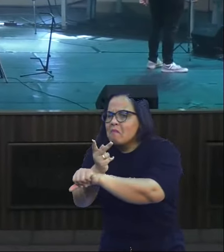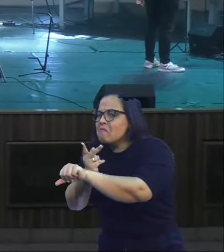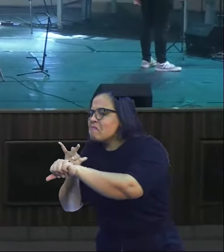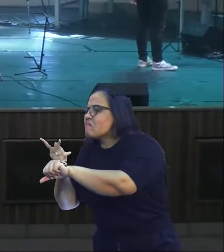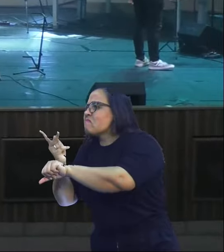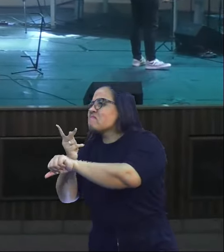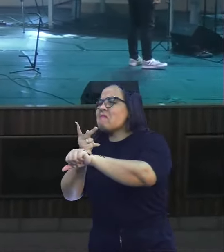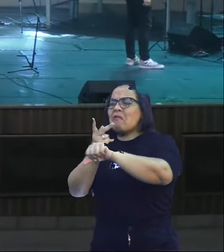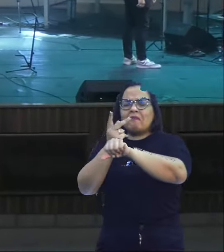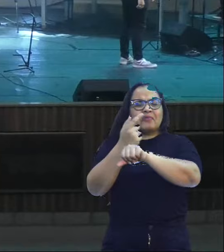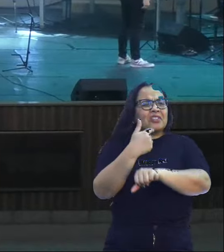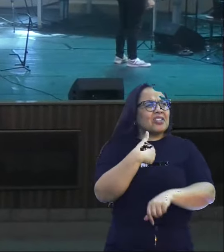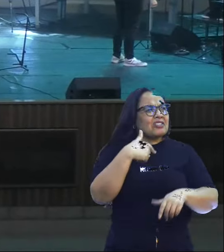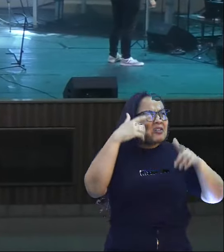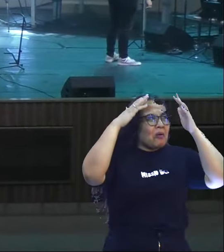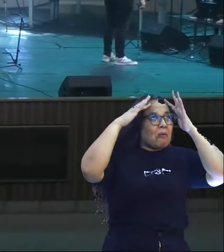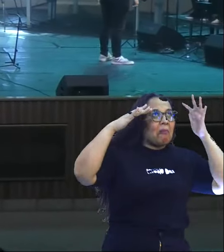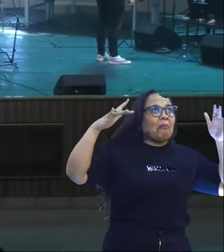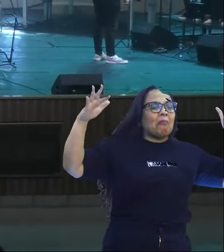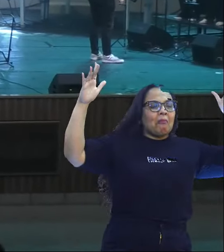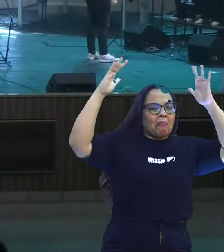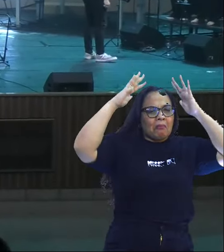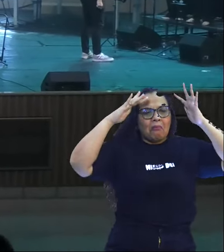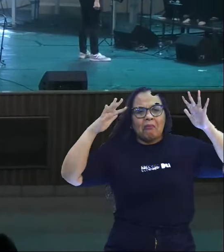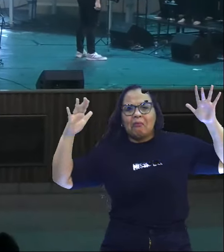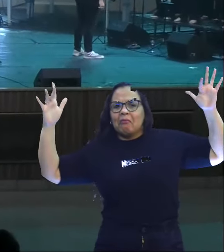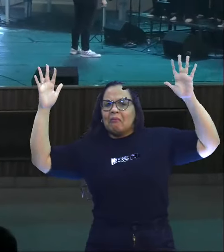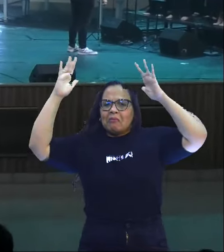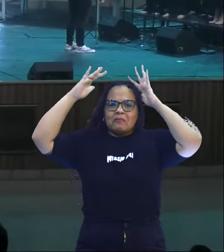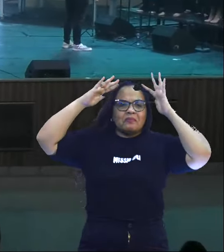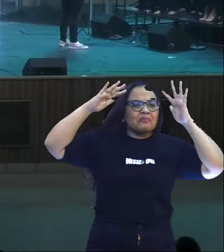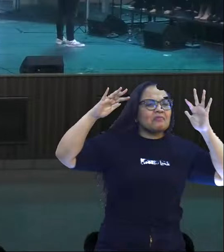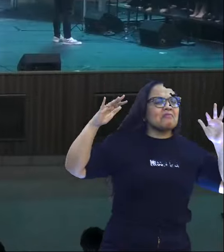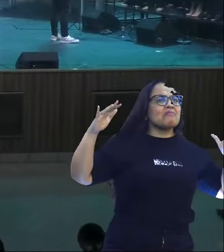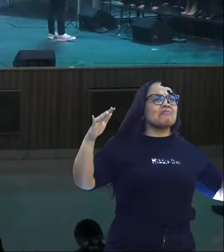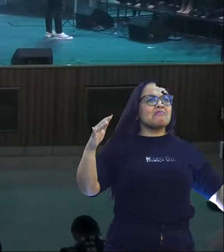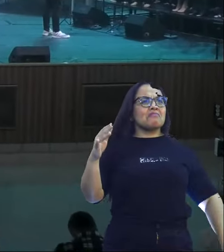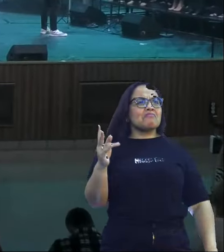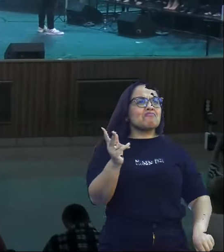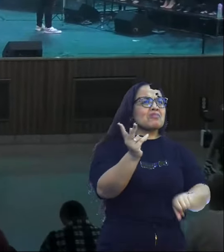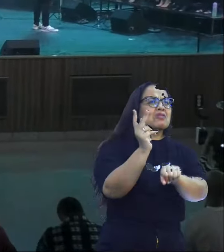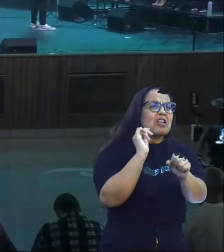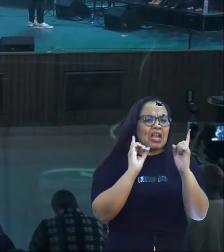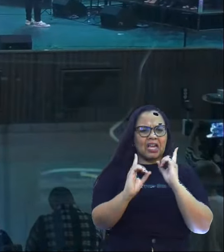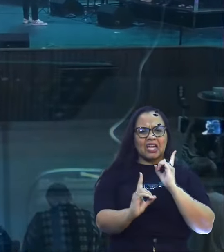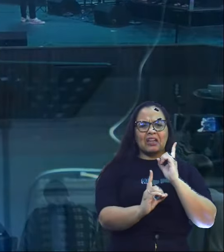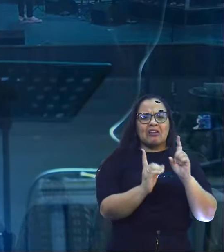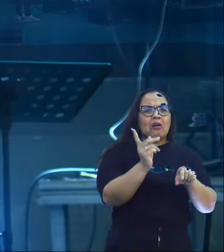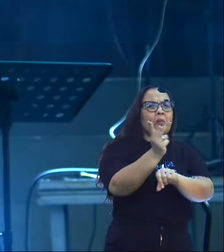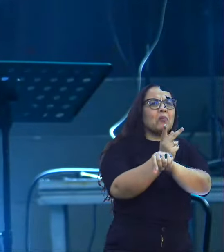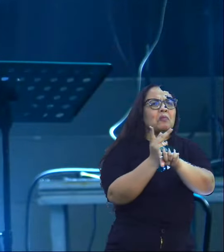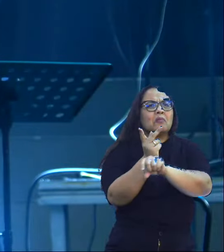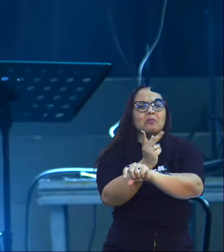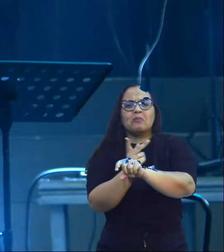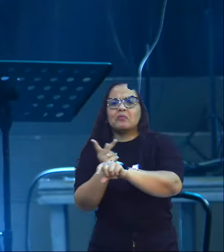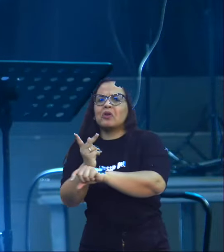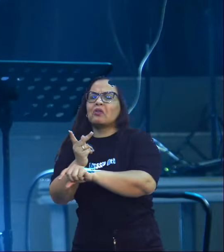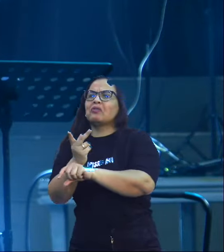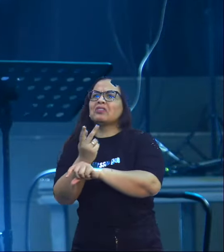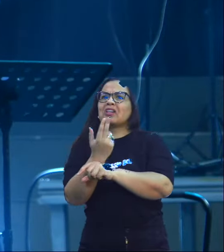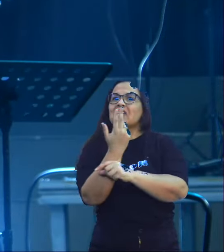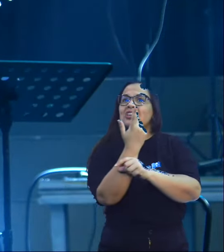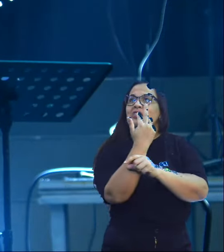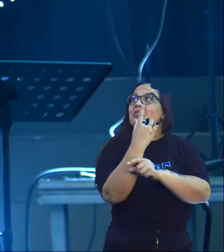Tanto sonhei, tanto tentei achar alguém como você.